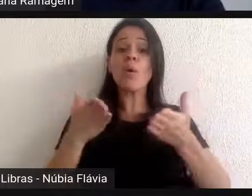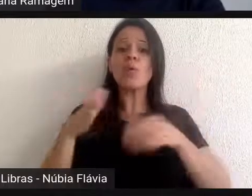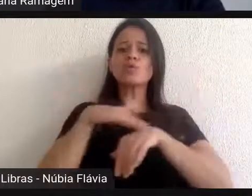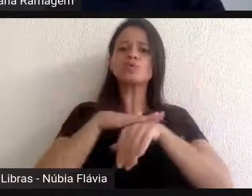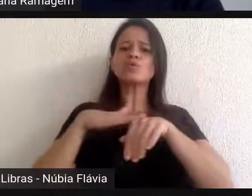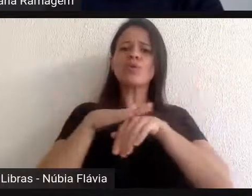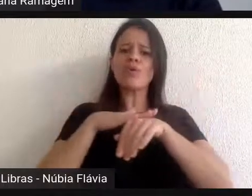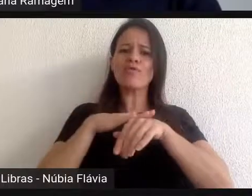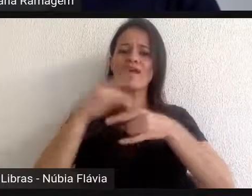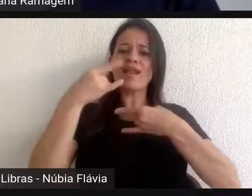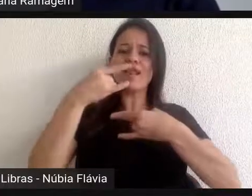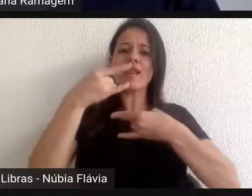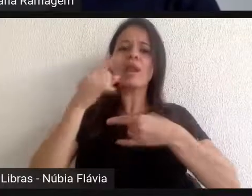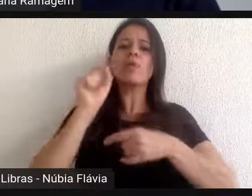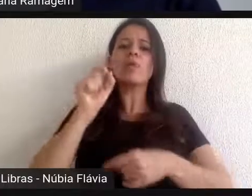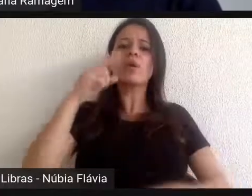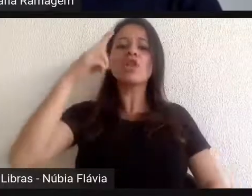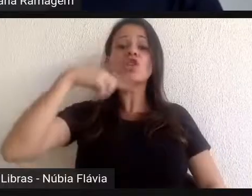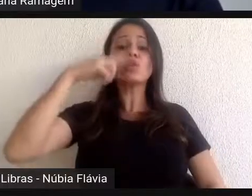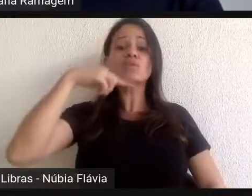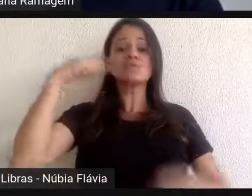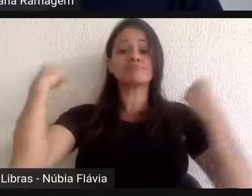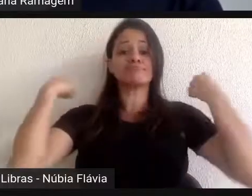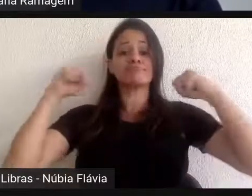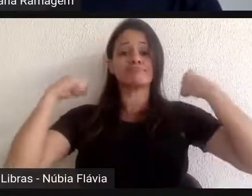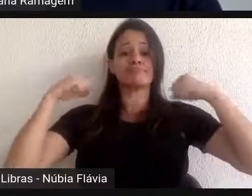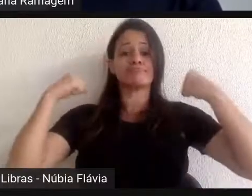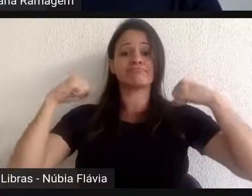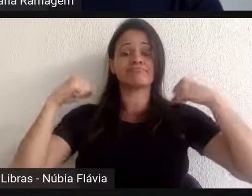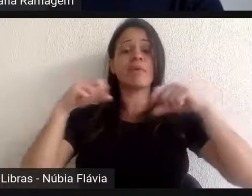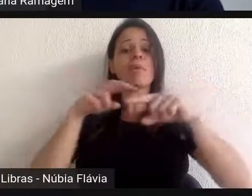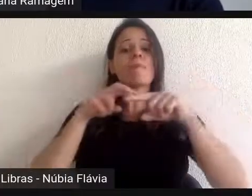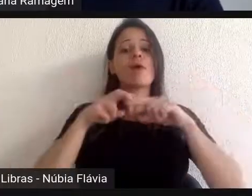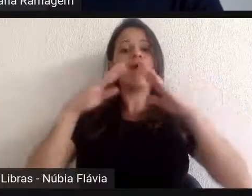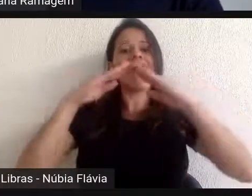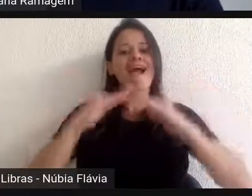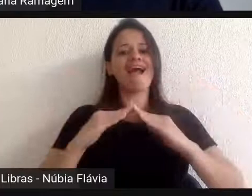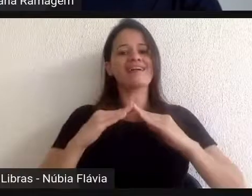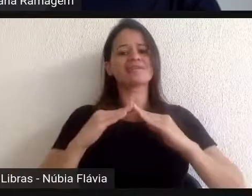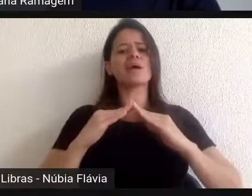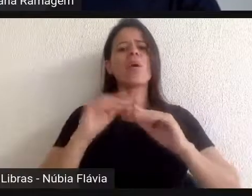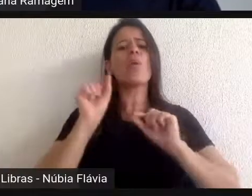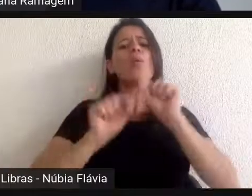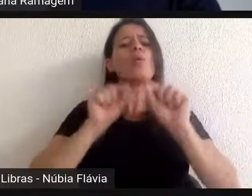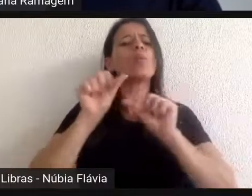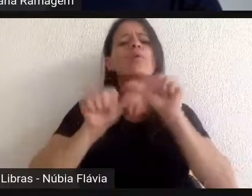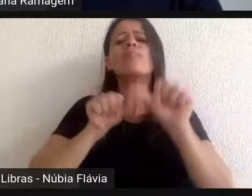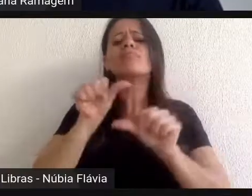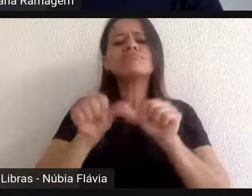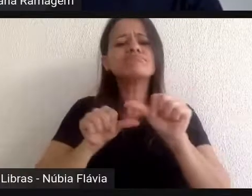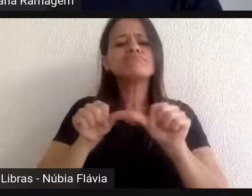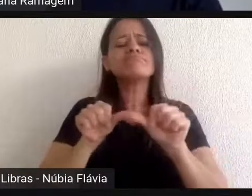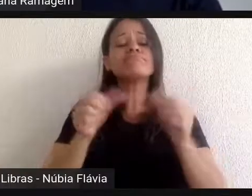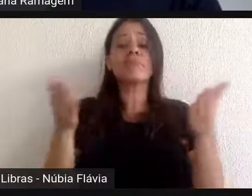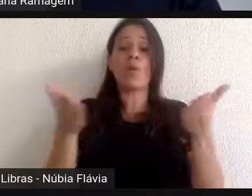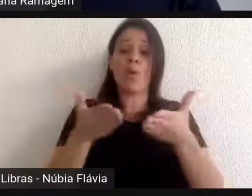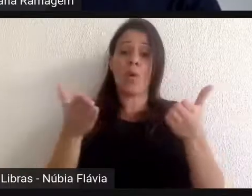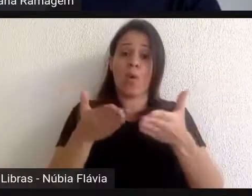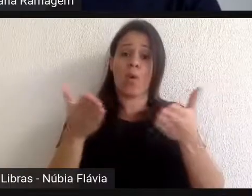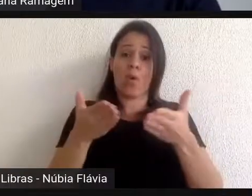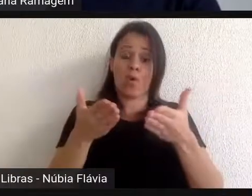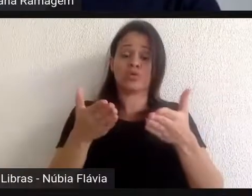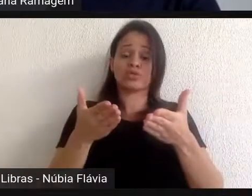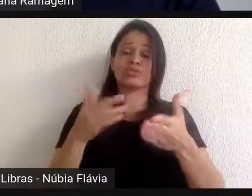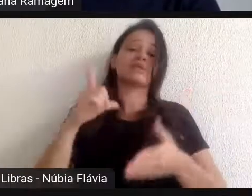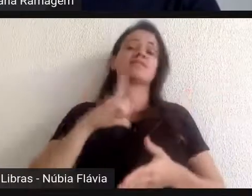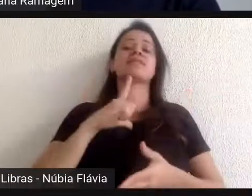live, é nutrição e atividade física em tempos de home office. O que mudou? E hoje nós contamos aqui, né, com